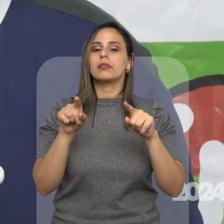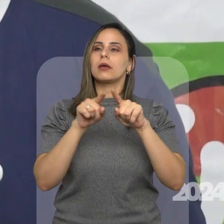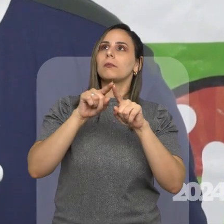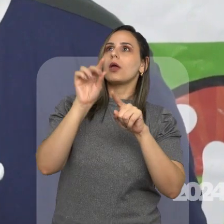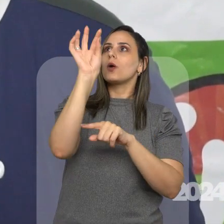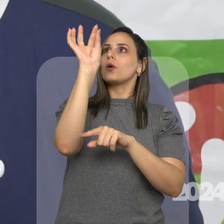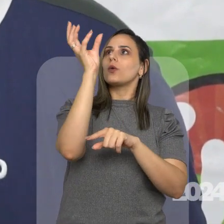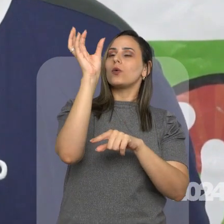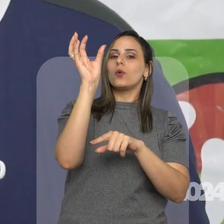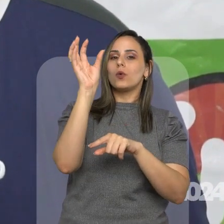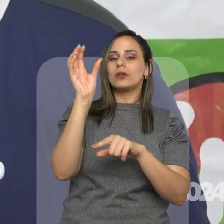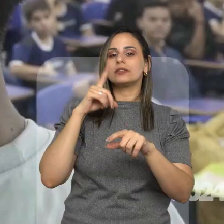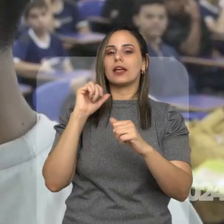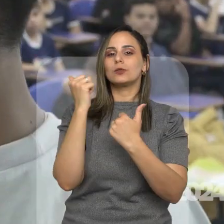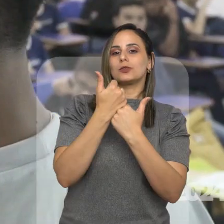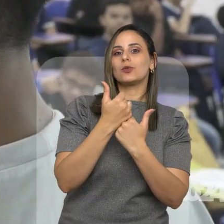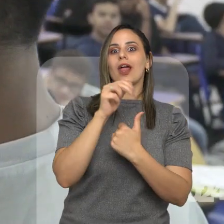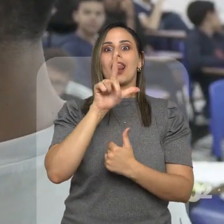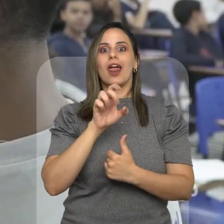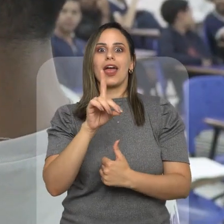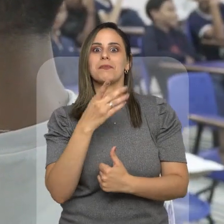fluorescente pela LED.